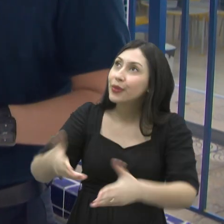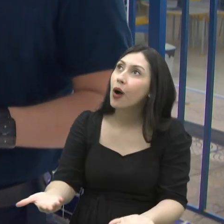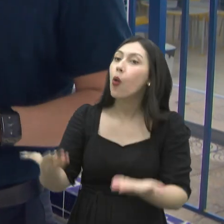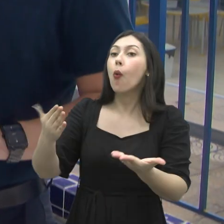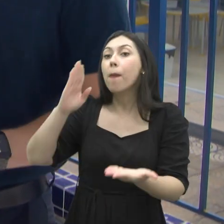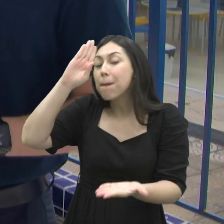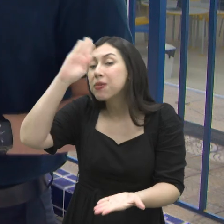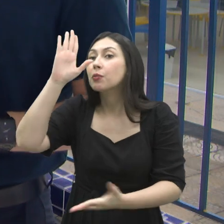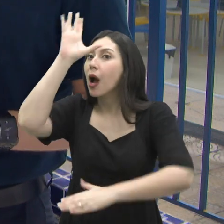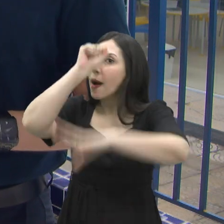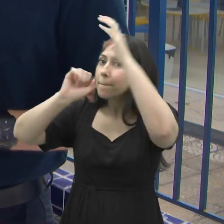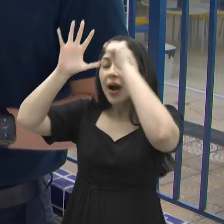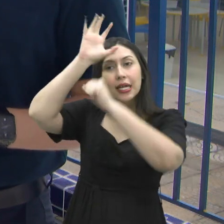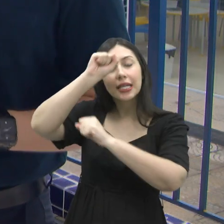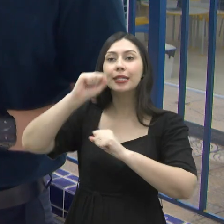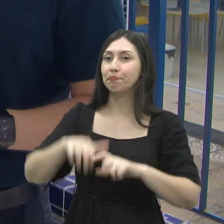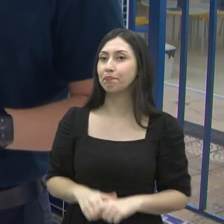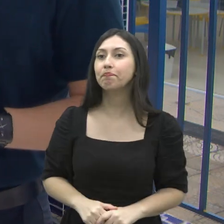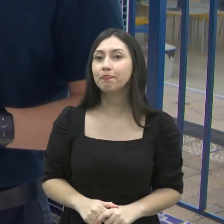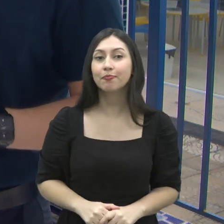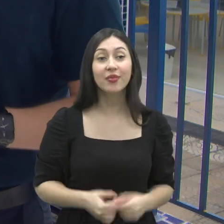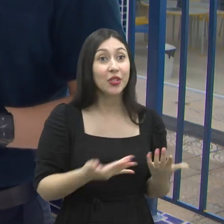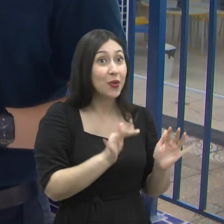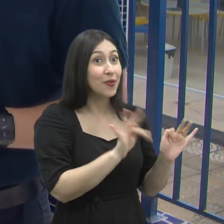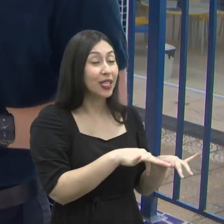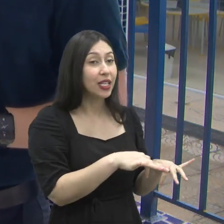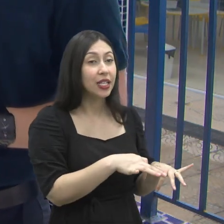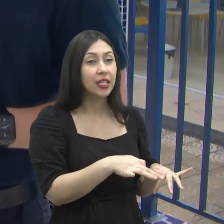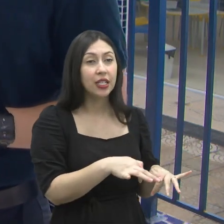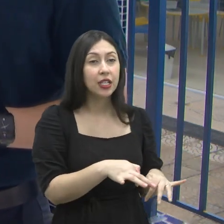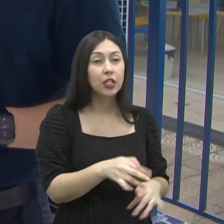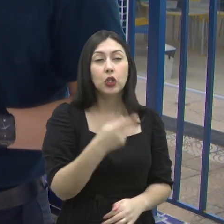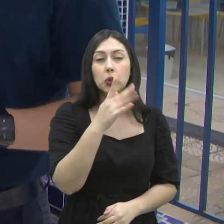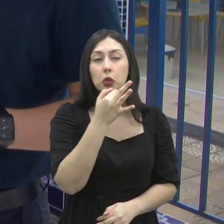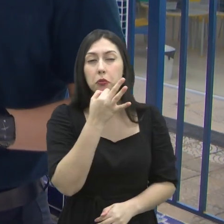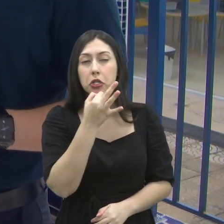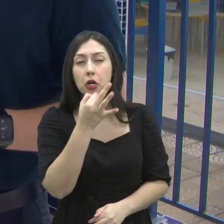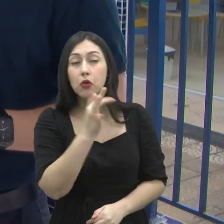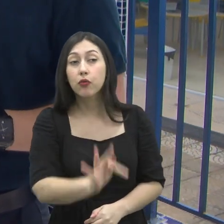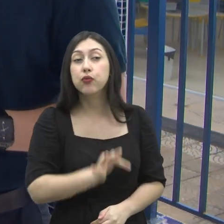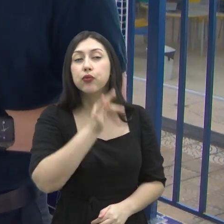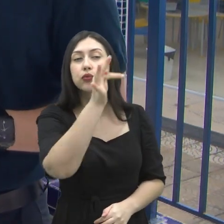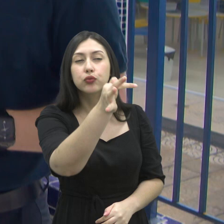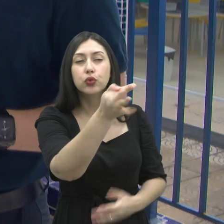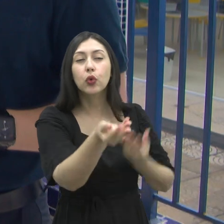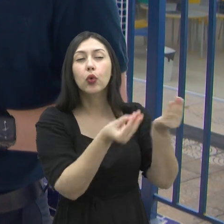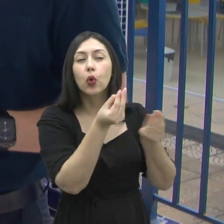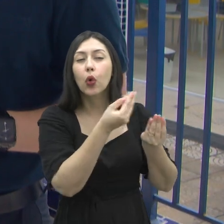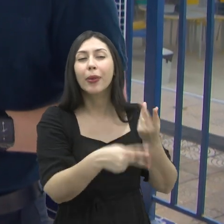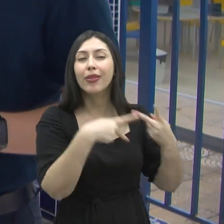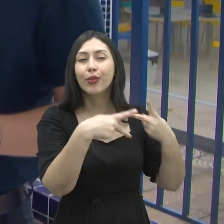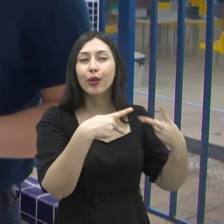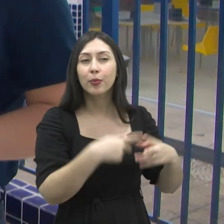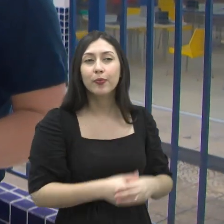aprender o idioma, não importa qual seja. Para a gente finalizar, como você vê o mercado para o professor de idiomas aqui em São José dos